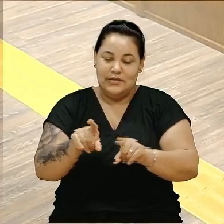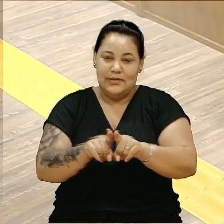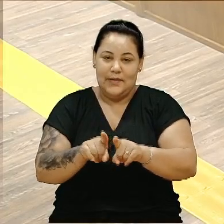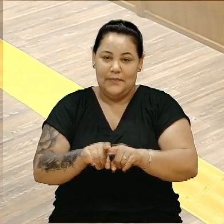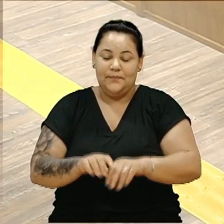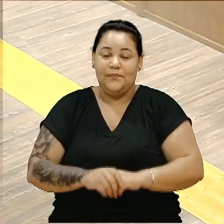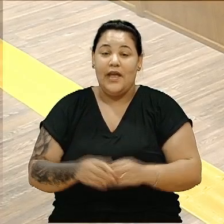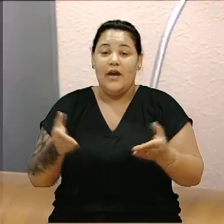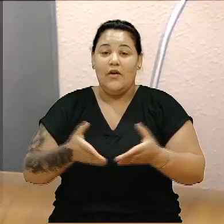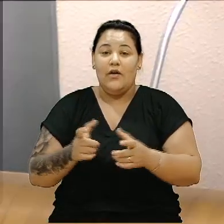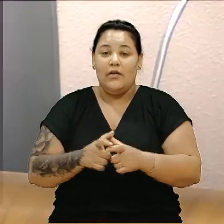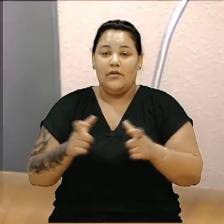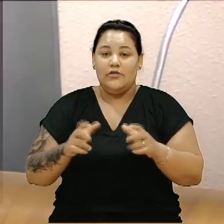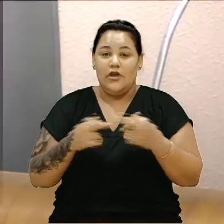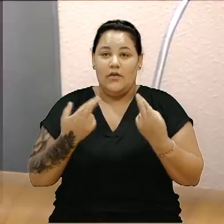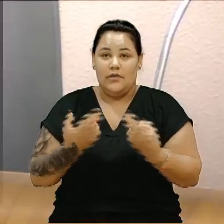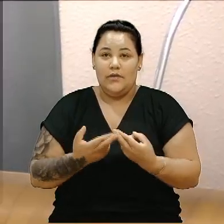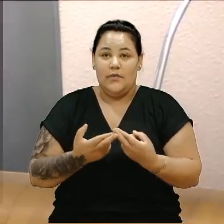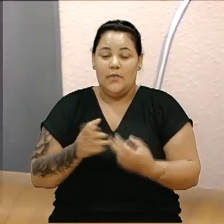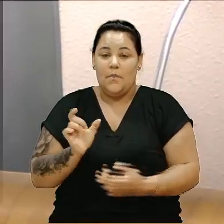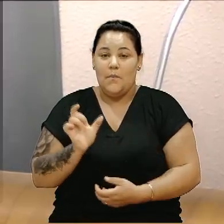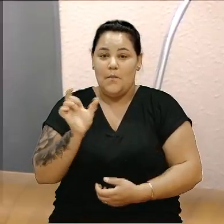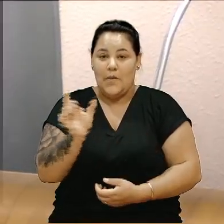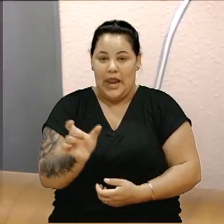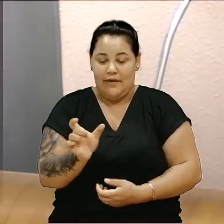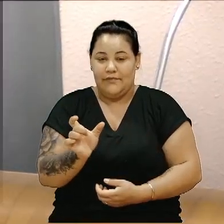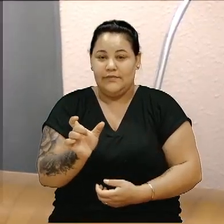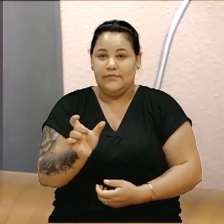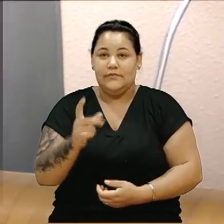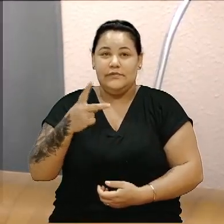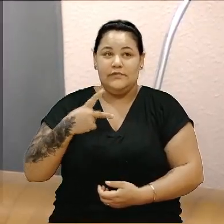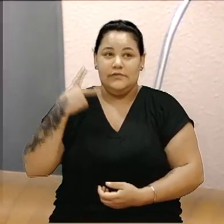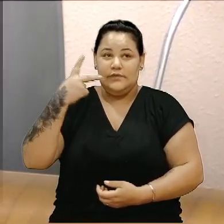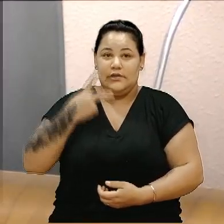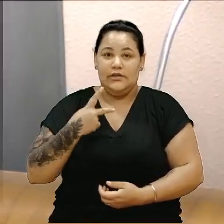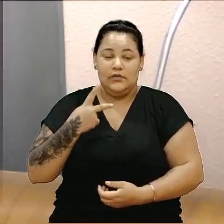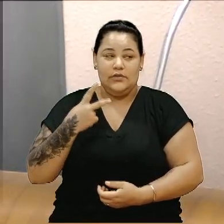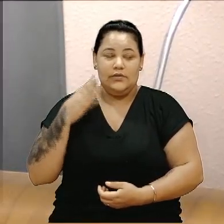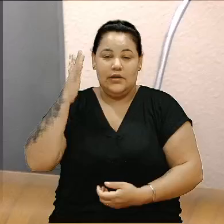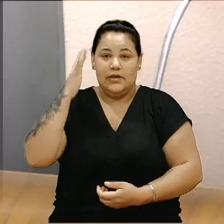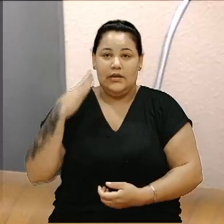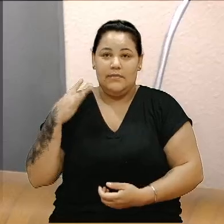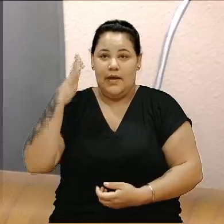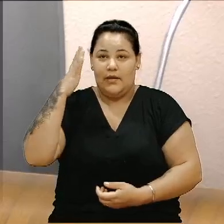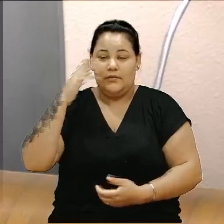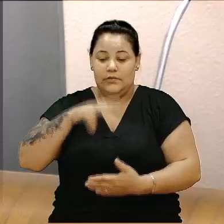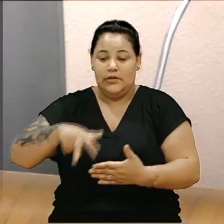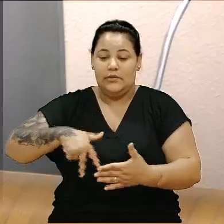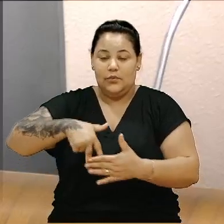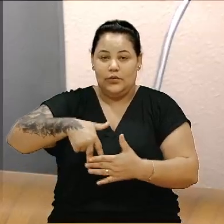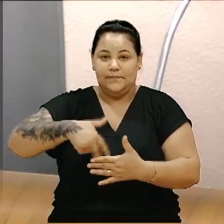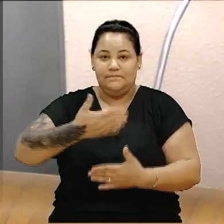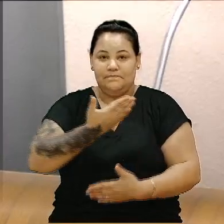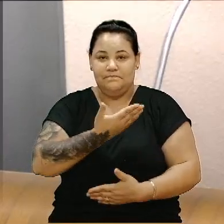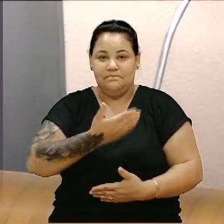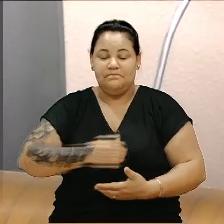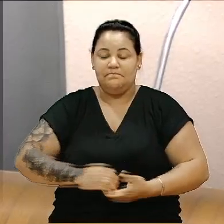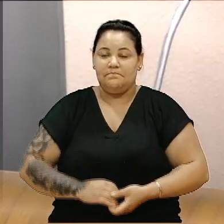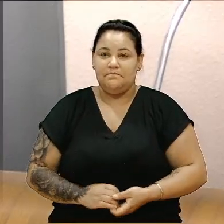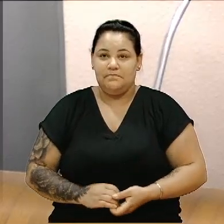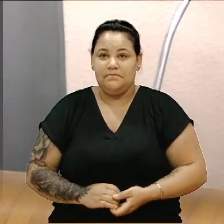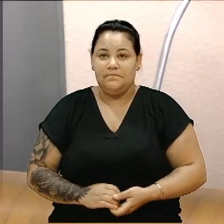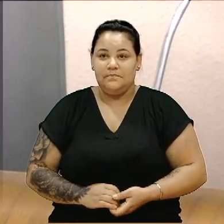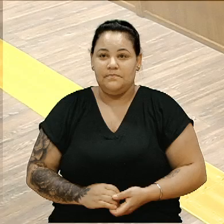Passemos ao grande expediente. Com a palavra, vereadora Daiane Mello. Da tribuna. Da tribuna,